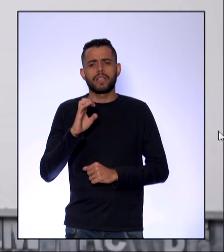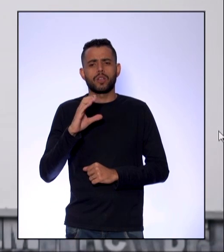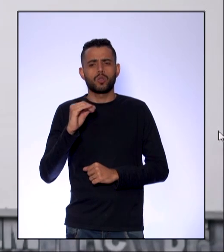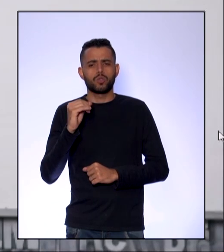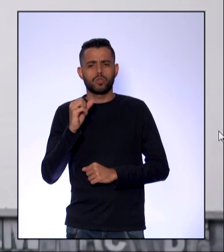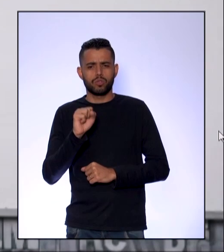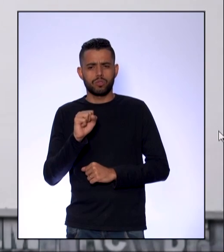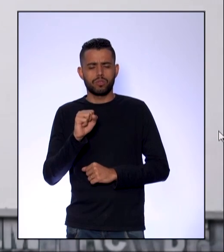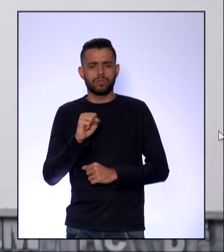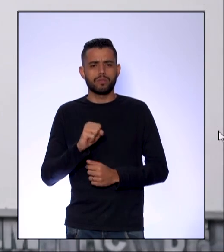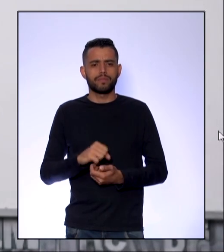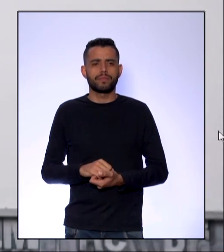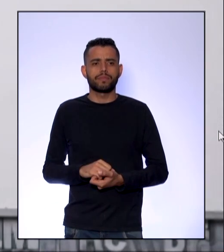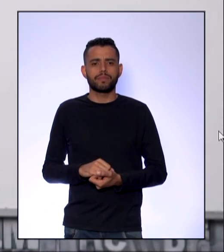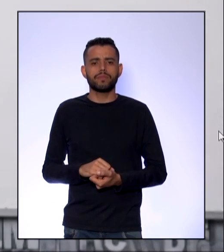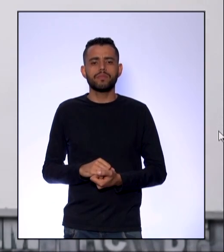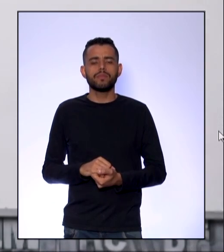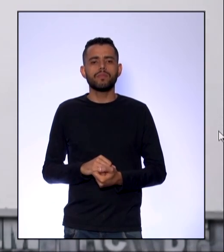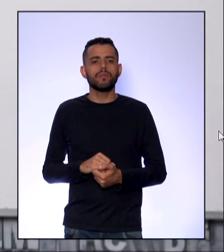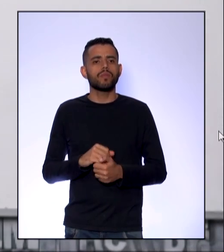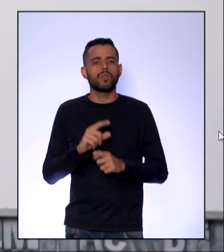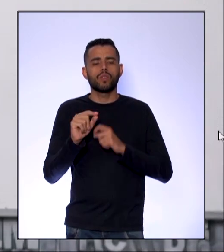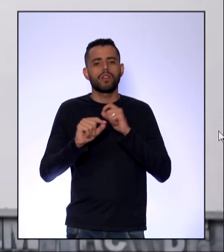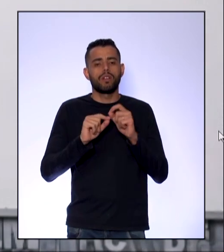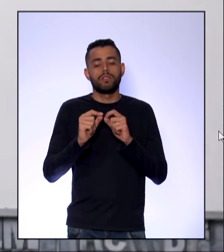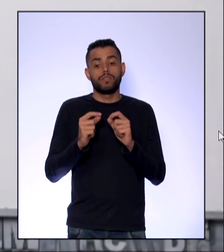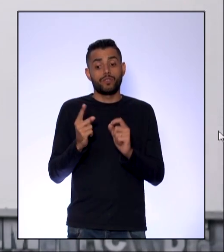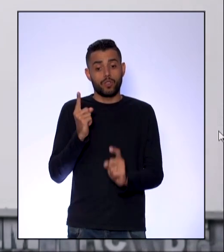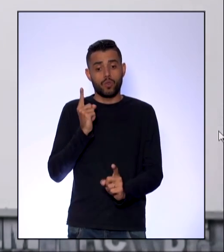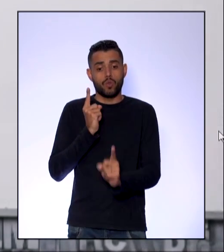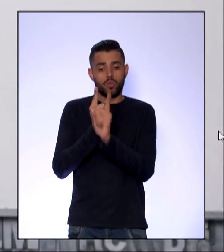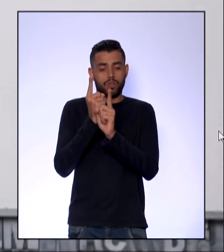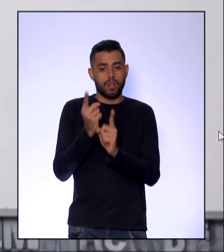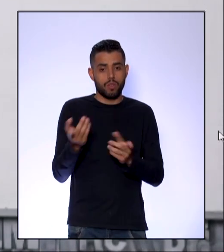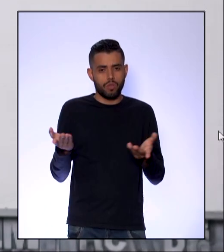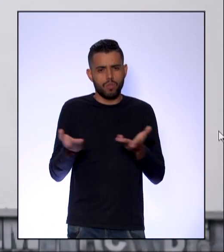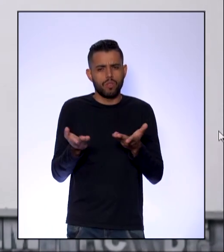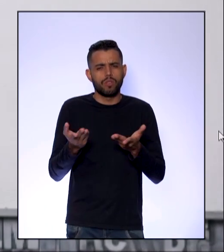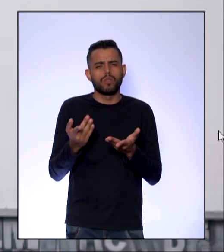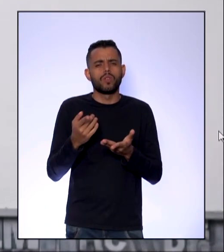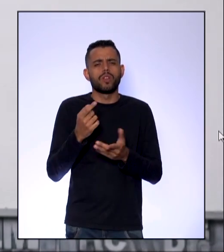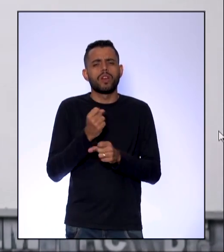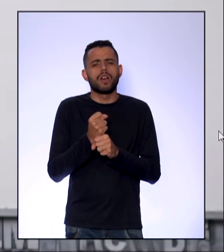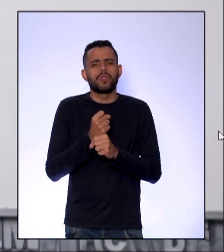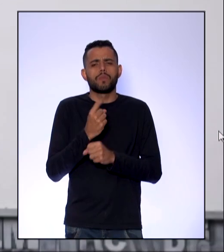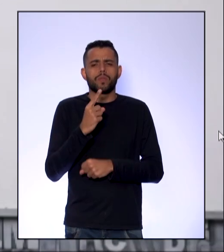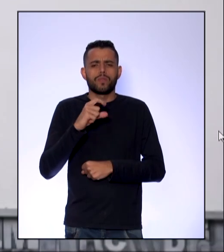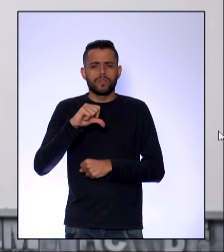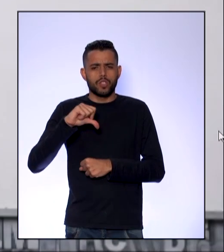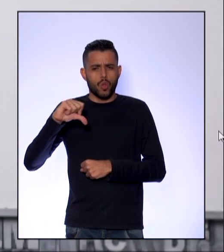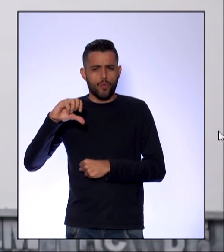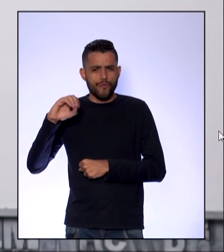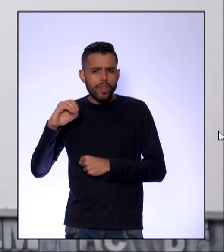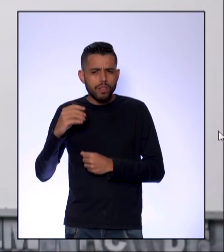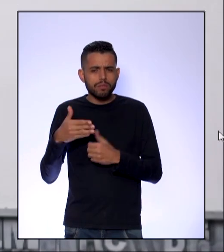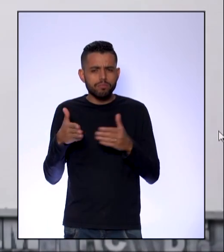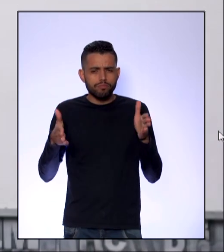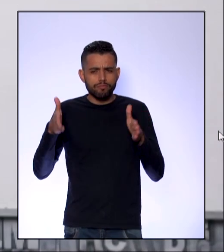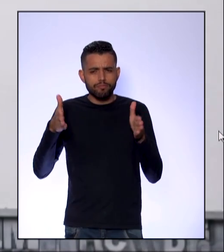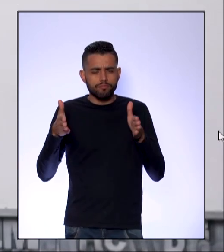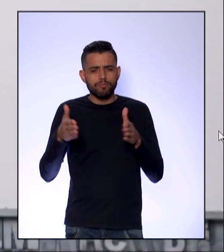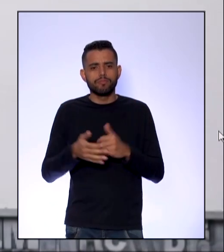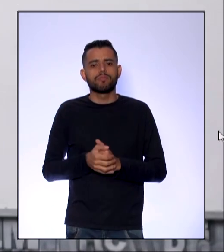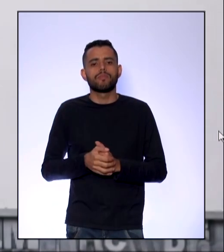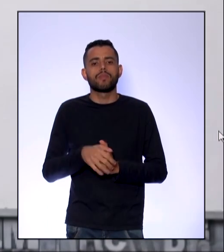tá? Ele foi encontrado recentemente no começo da década de 90, tá? E